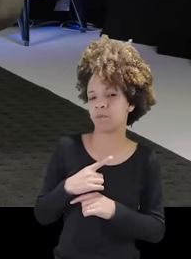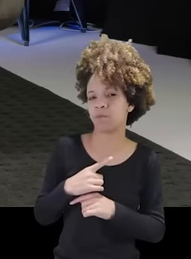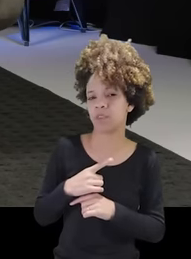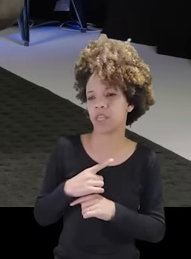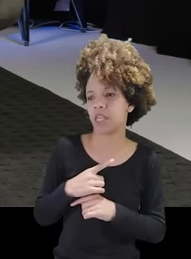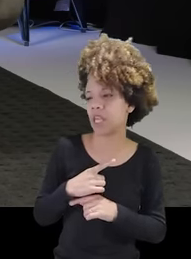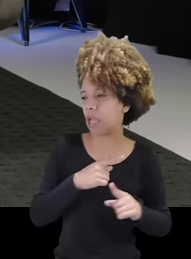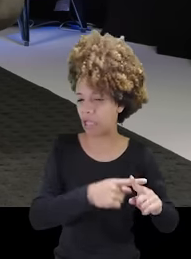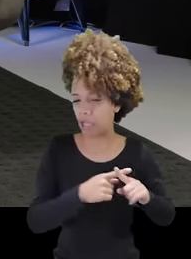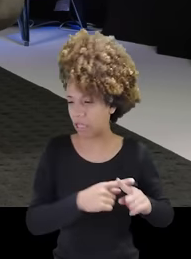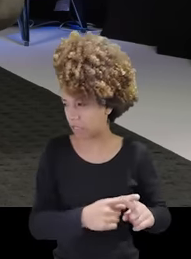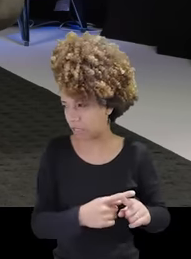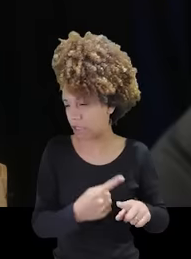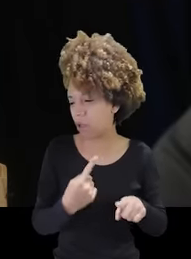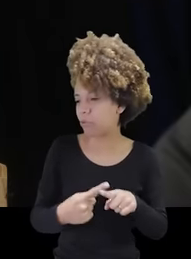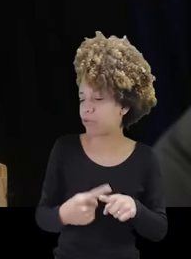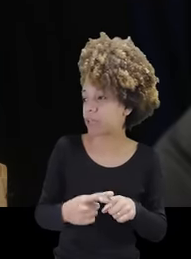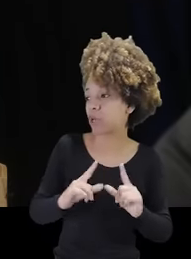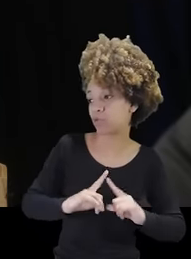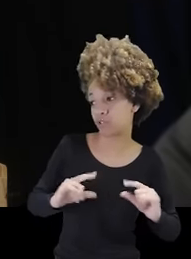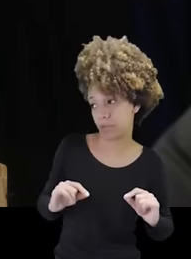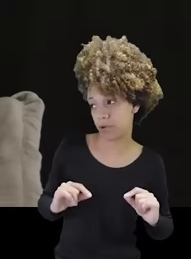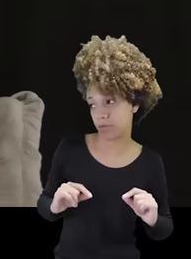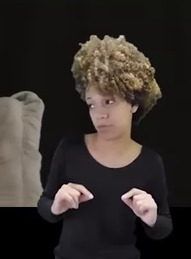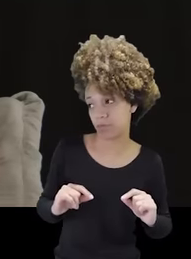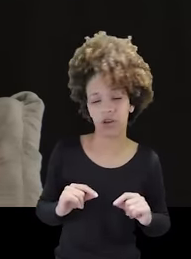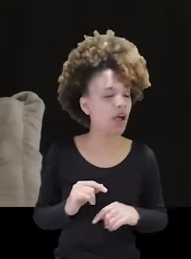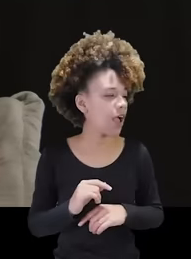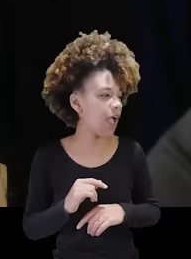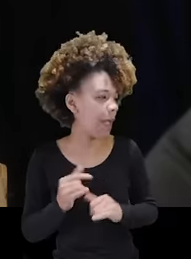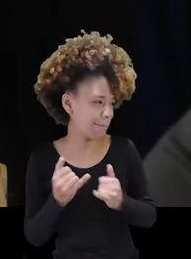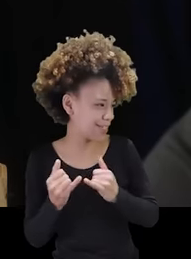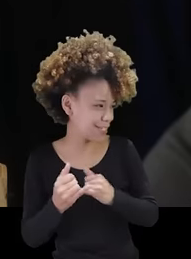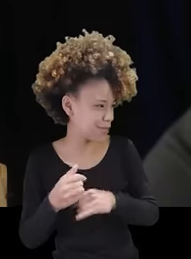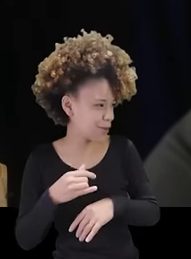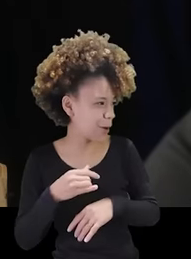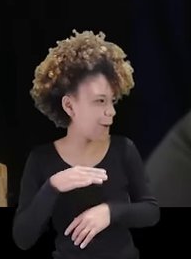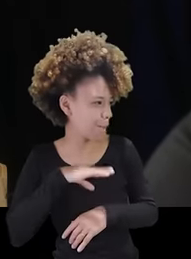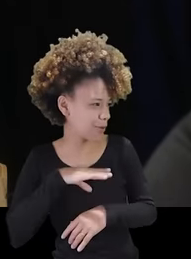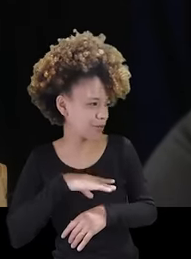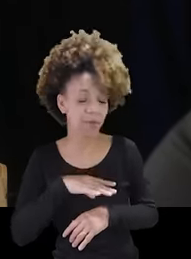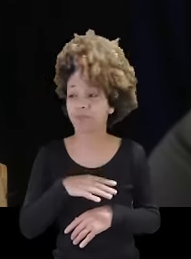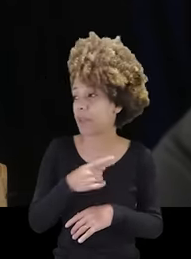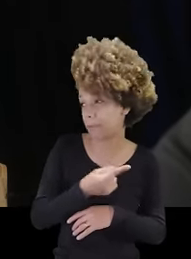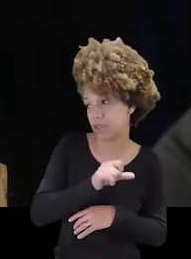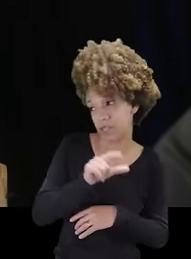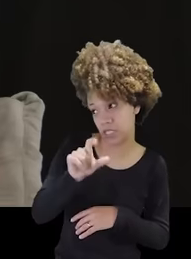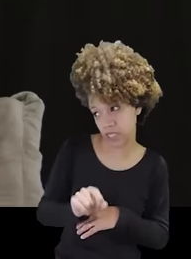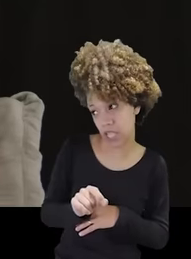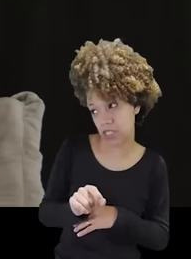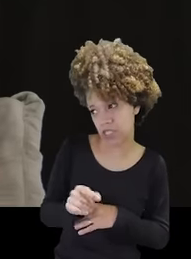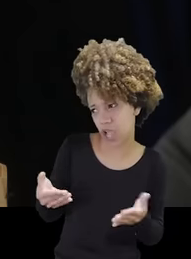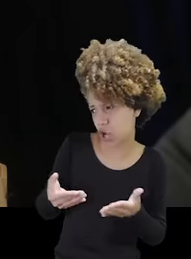fichas porque o Japão invadiu mas foi em 1910 foi agora